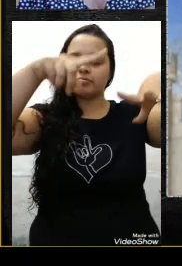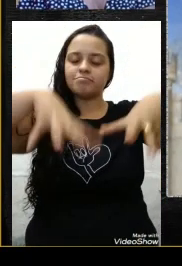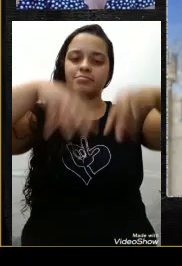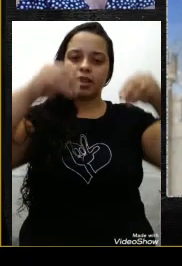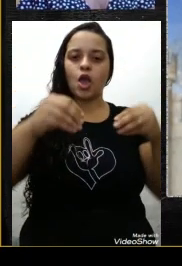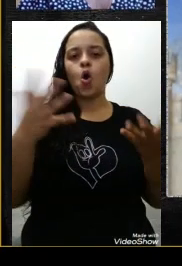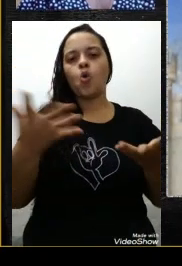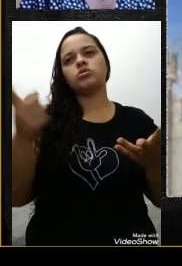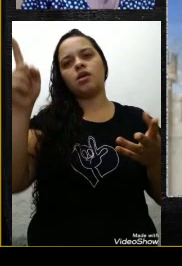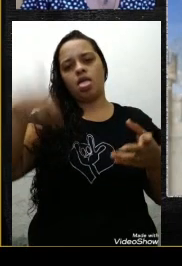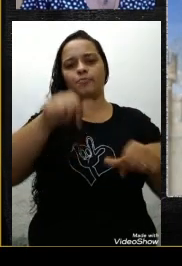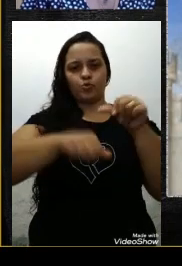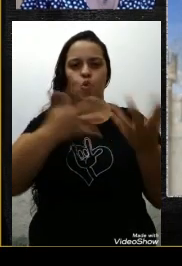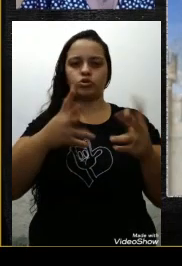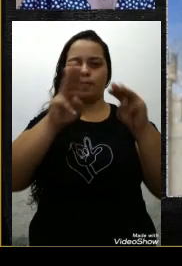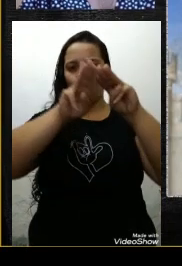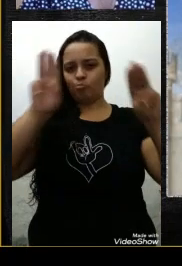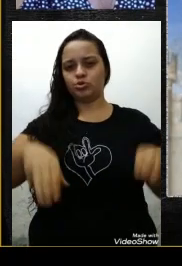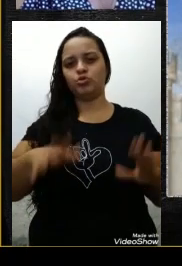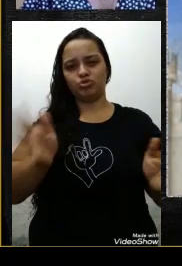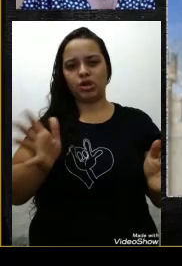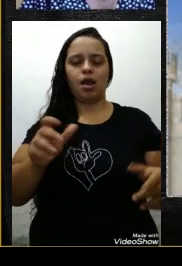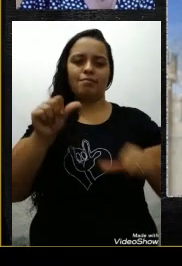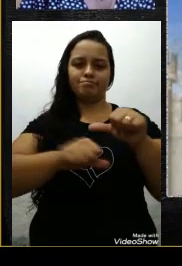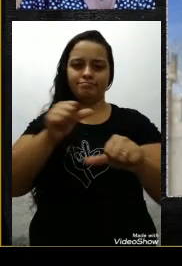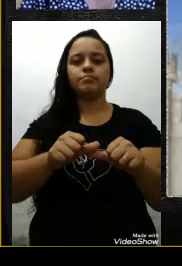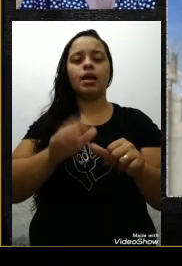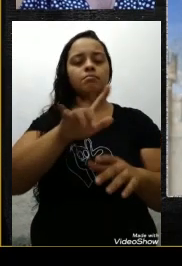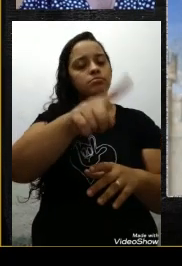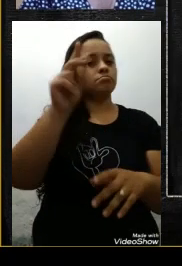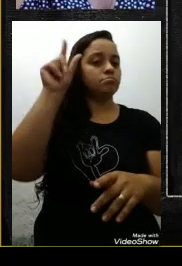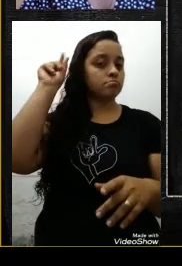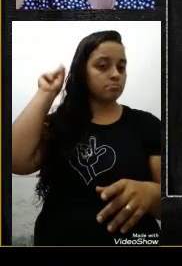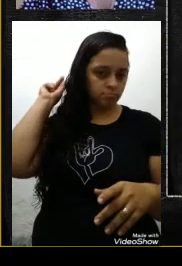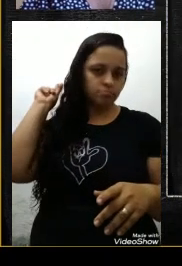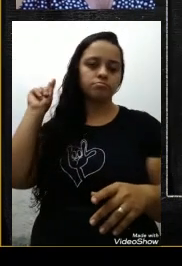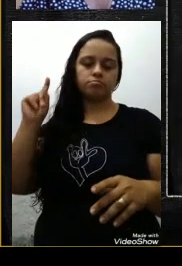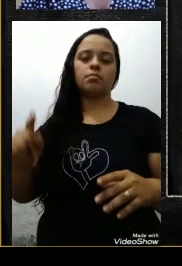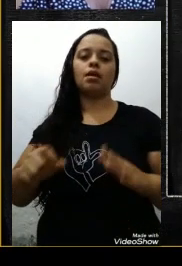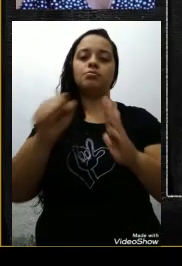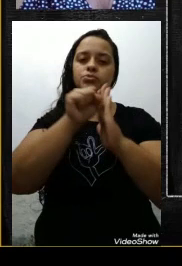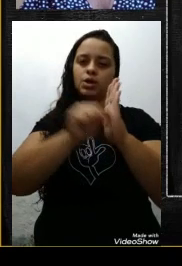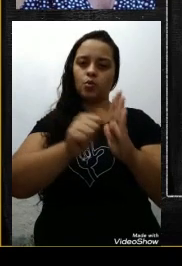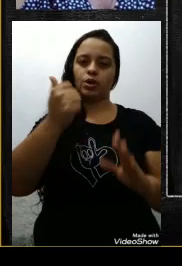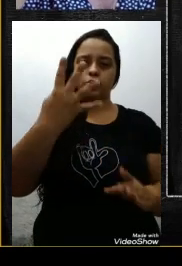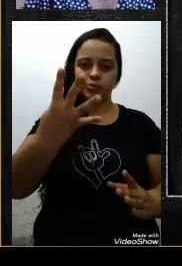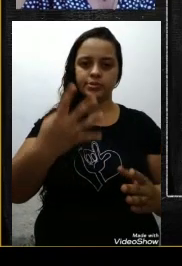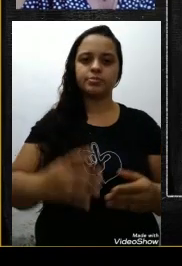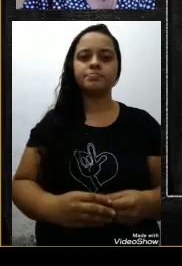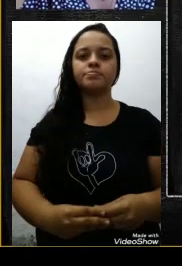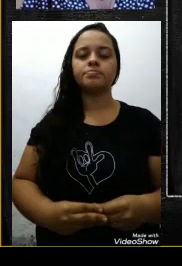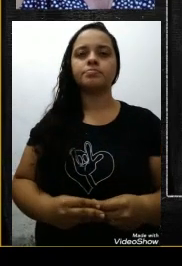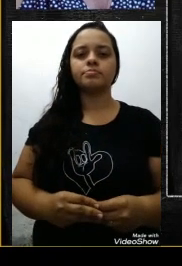tem mais essa aparência, hoje ele tem características bem diferentes, mas aí está retratado como ele era no